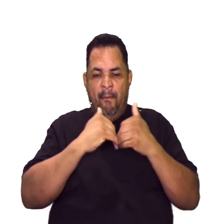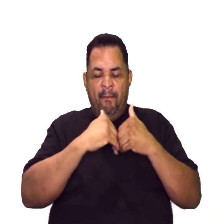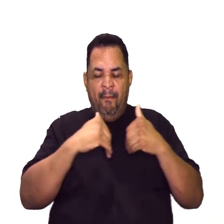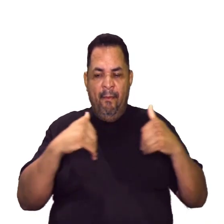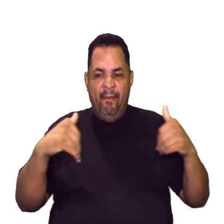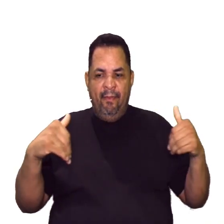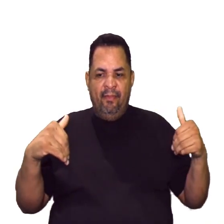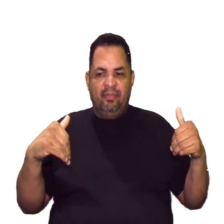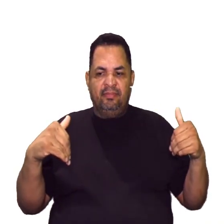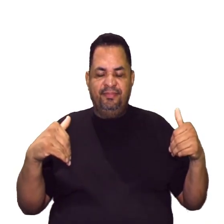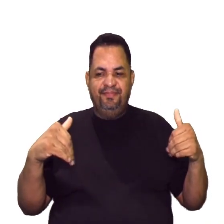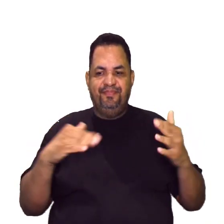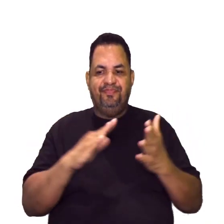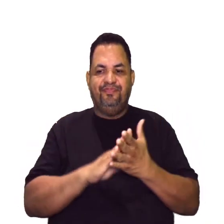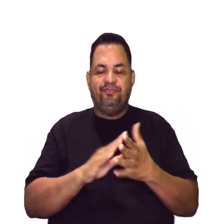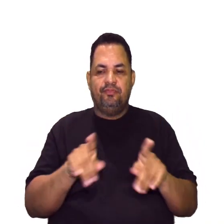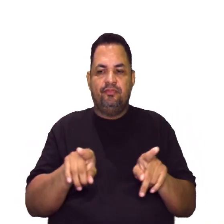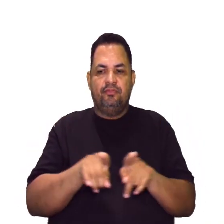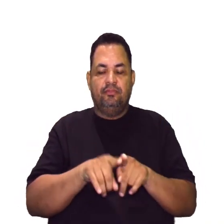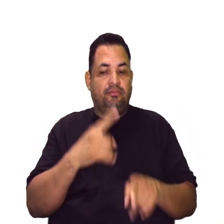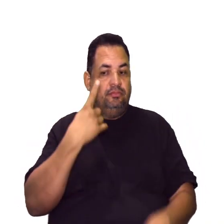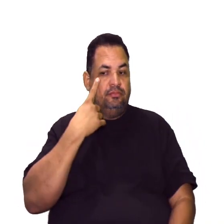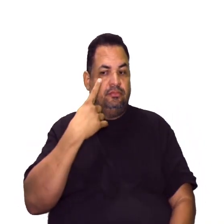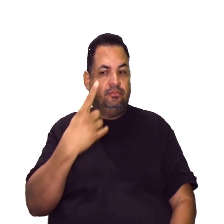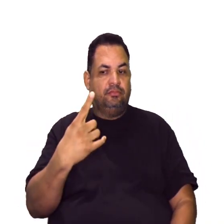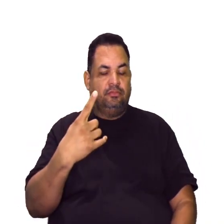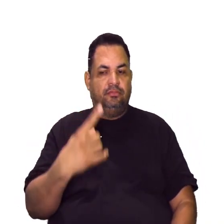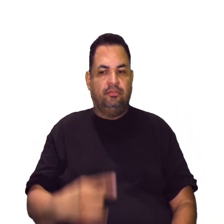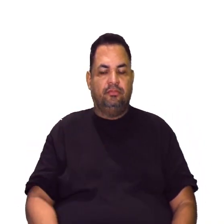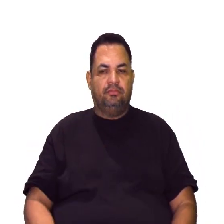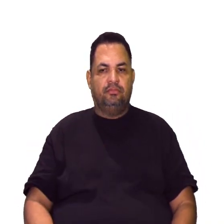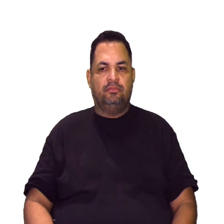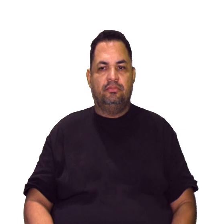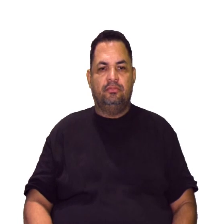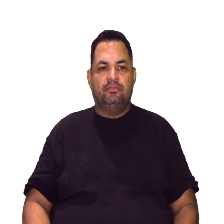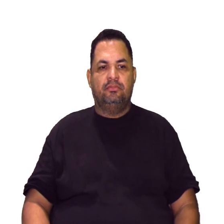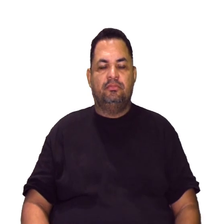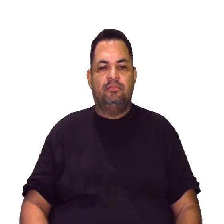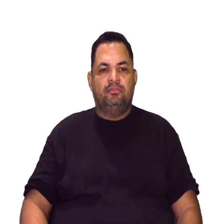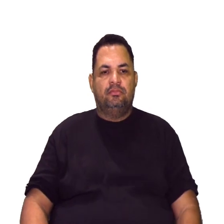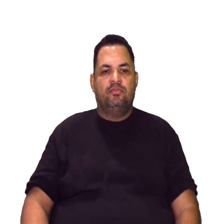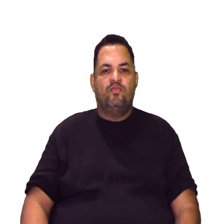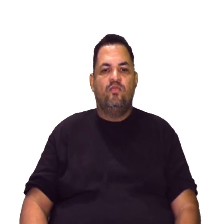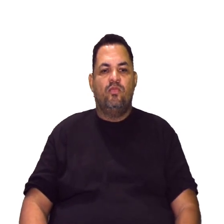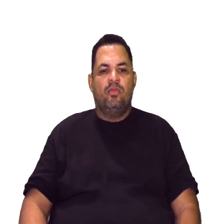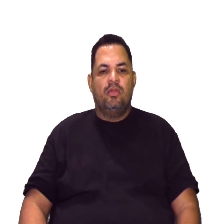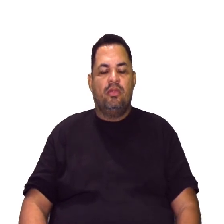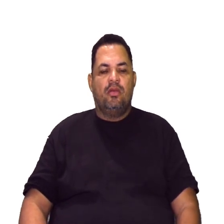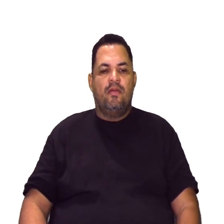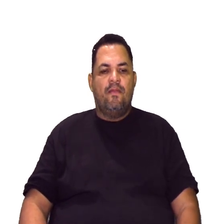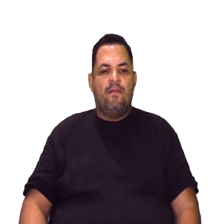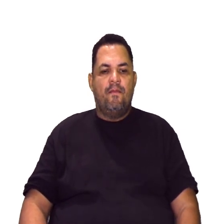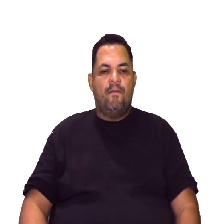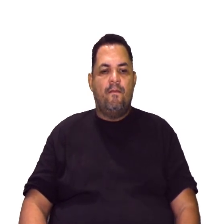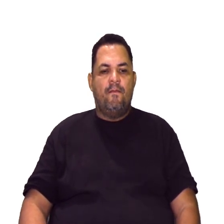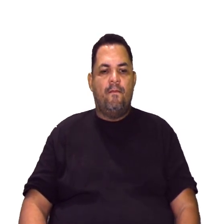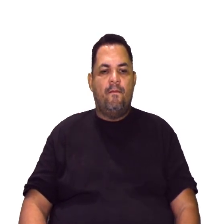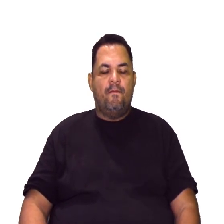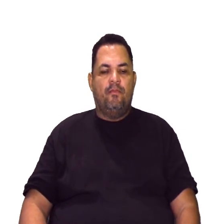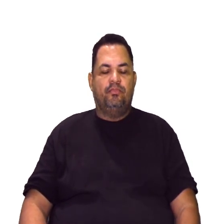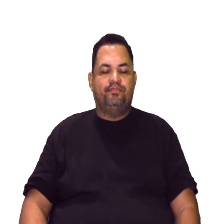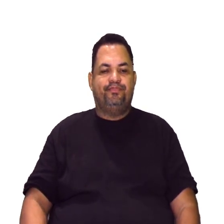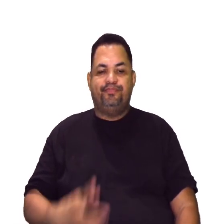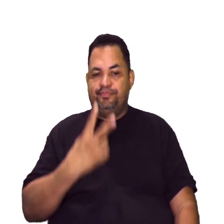outro. E se você observar, olha aí, unindo-se, essas figuras, dá